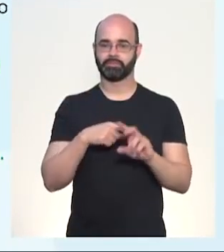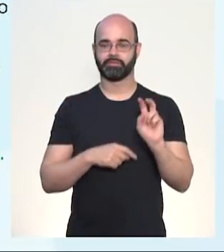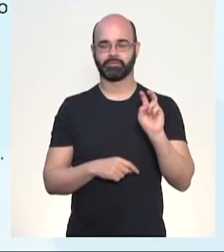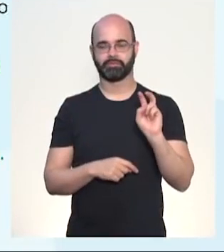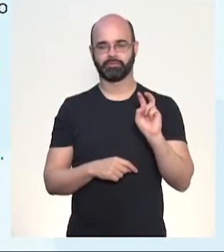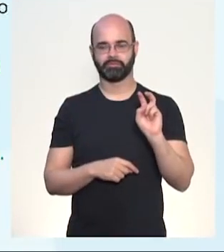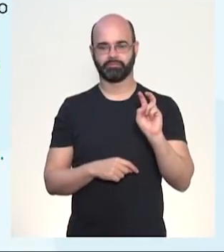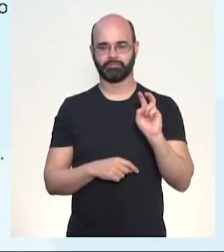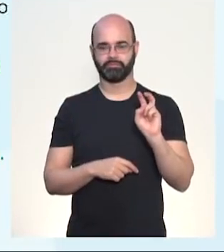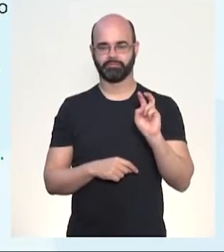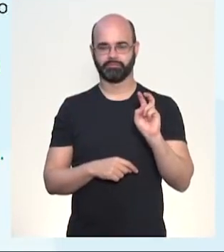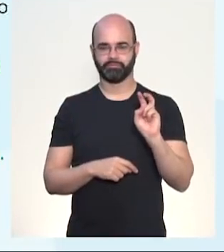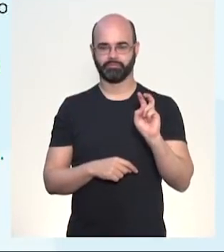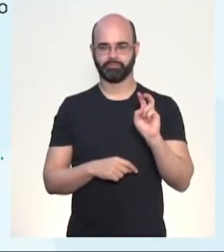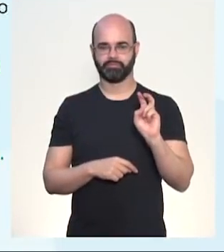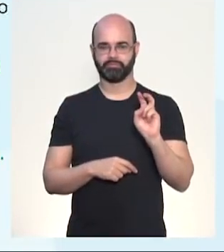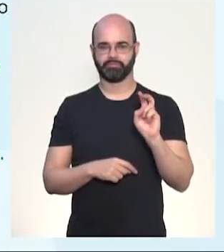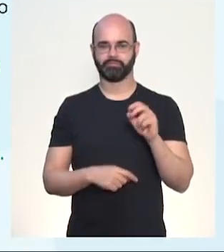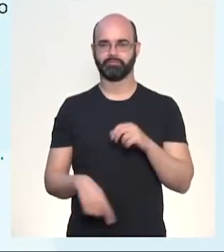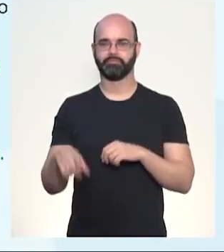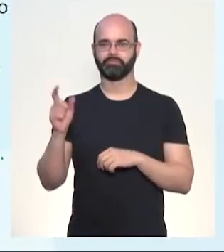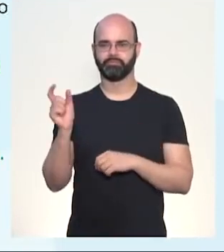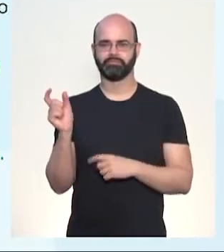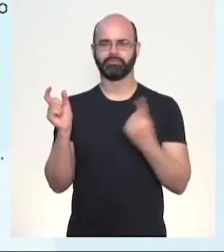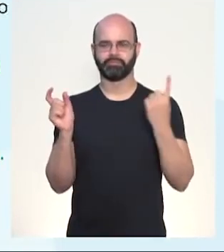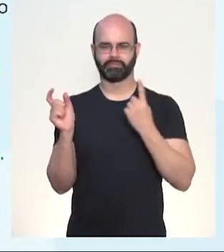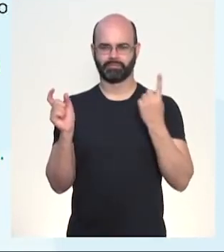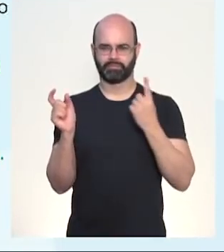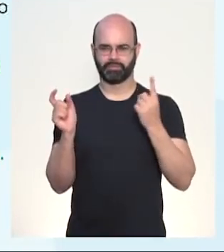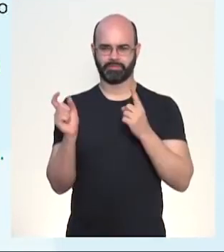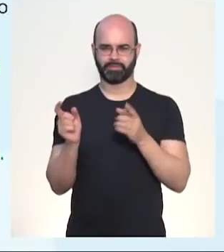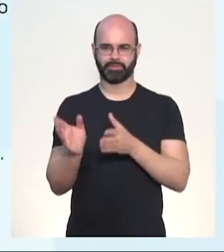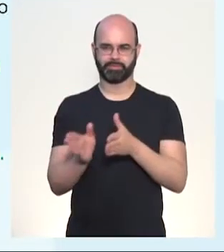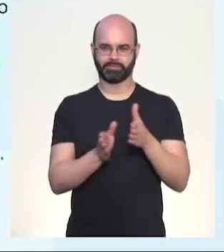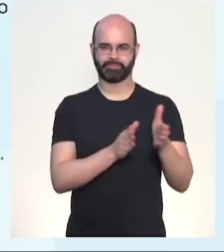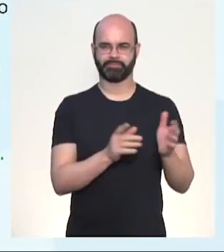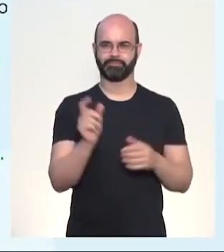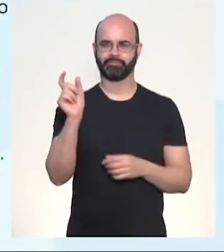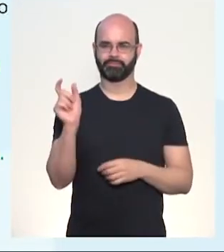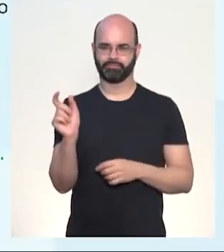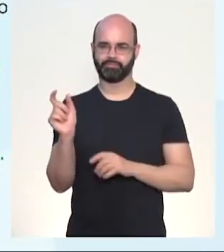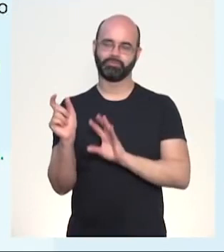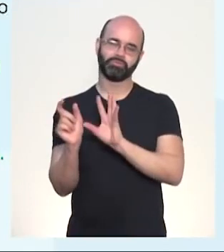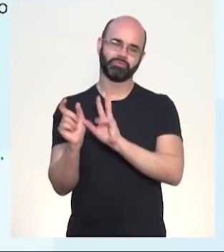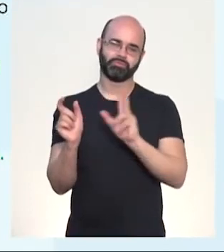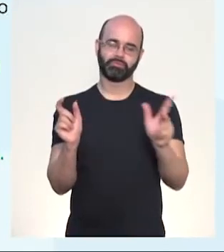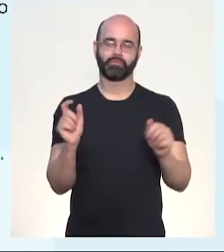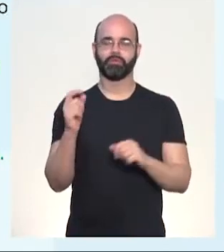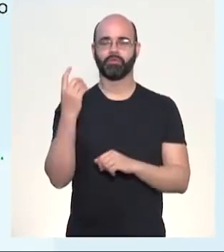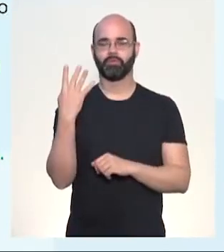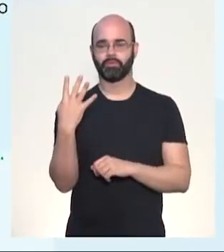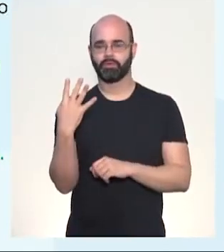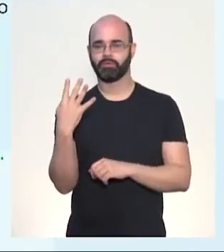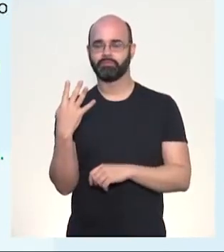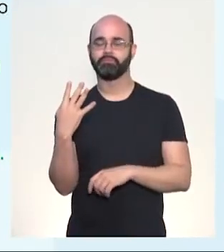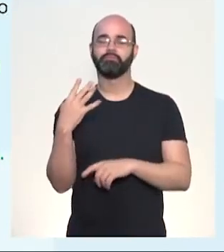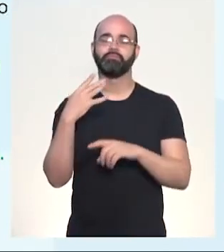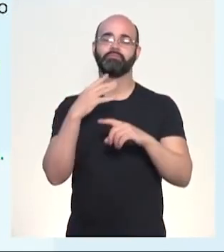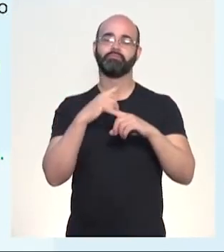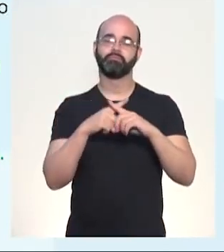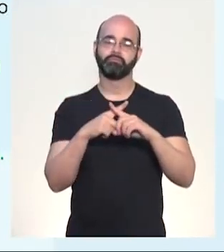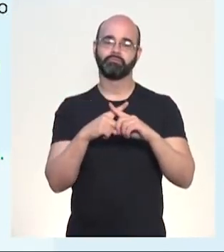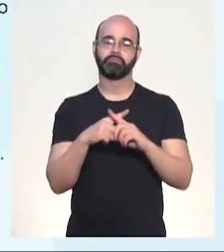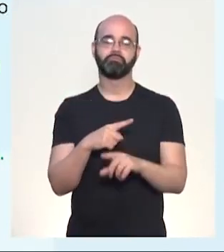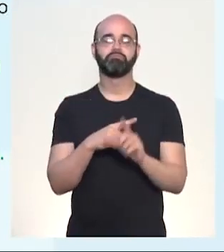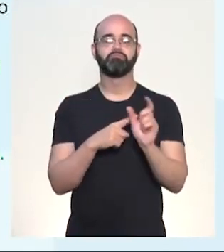que a partir do primeiro elemento da sequência, todos os outros são obtidos multiplicando-se 4 pela posição que ele ocupa